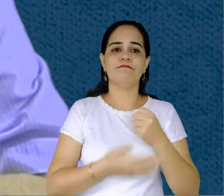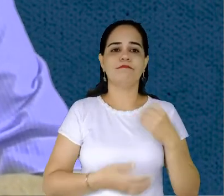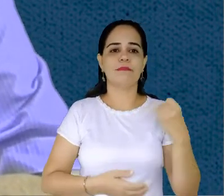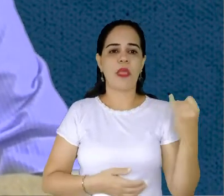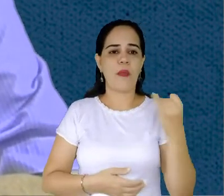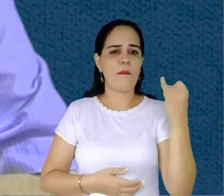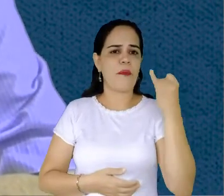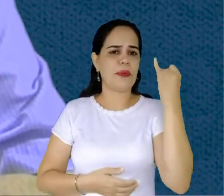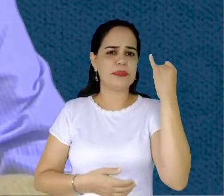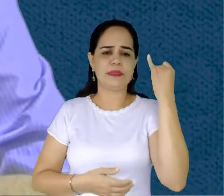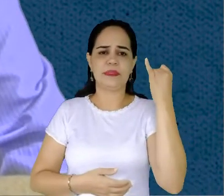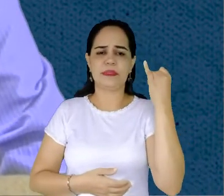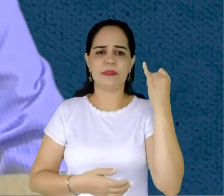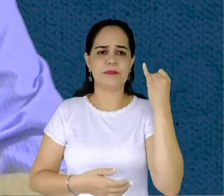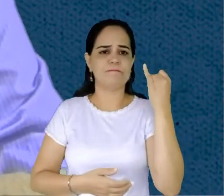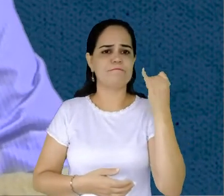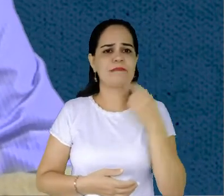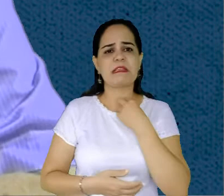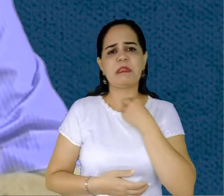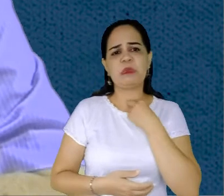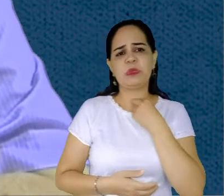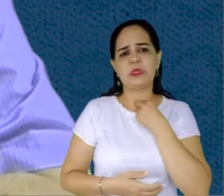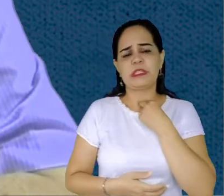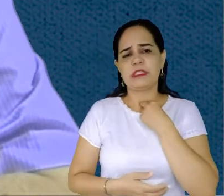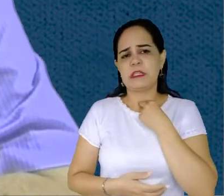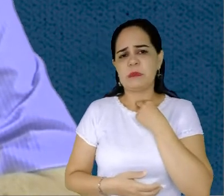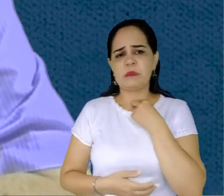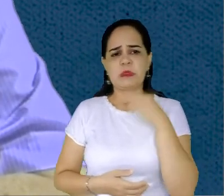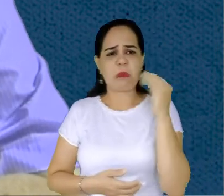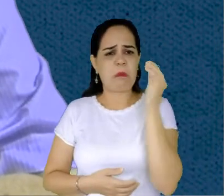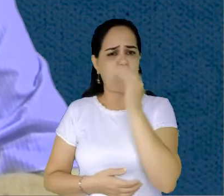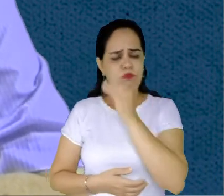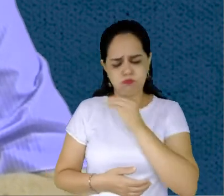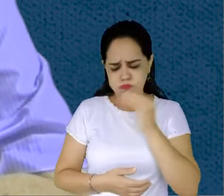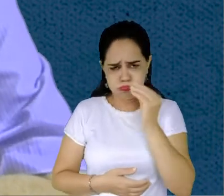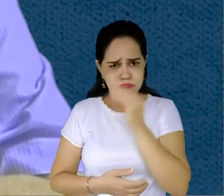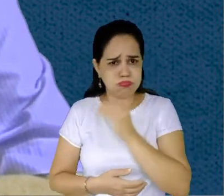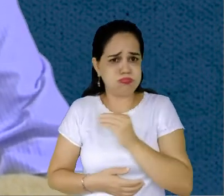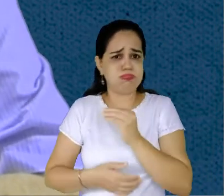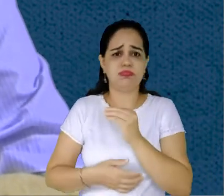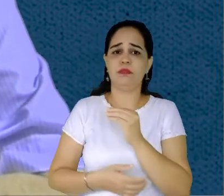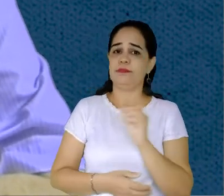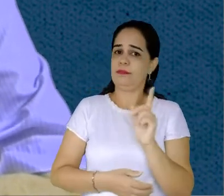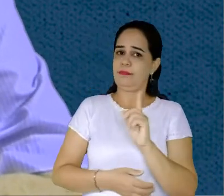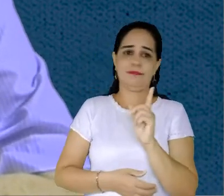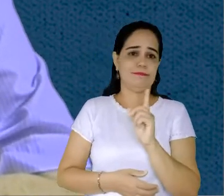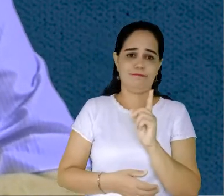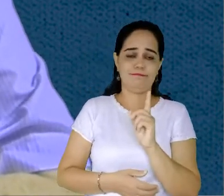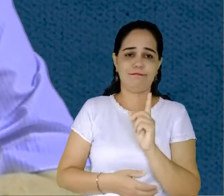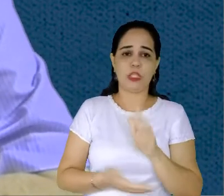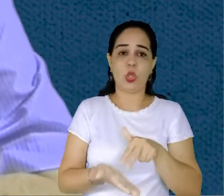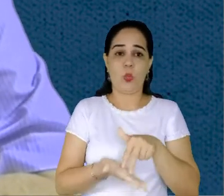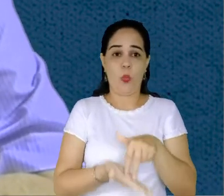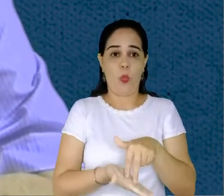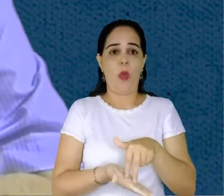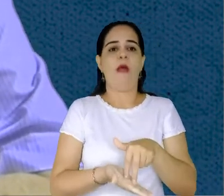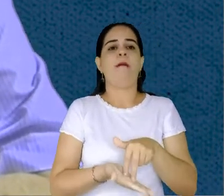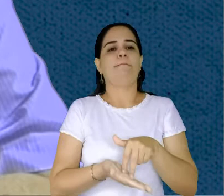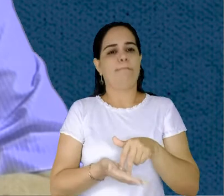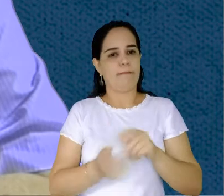perseverar. Não podemos desanimar. Devemos continuar nossa vida de cristãos.